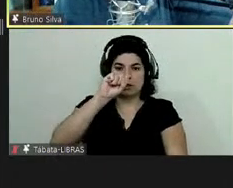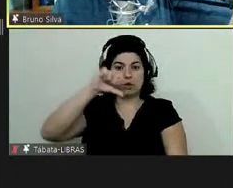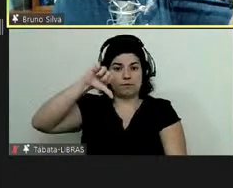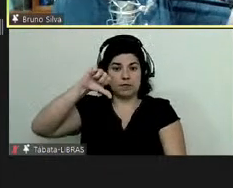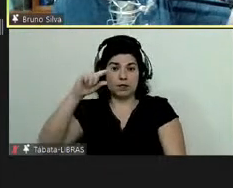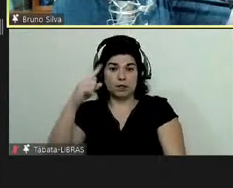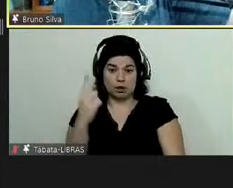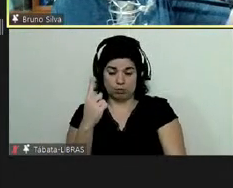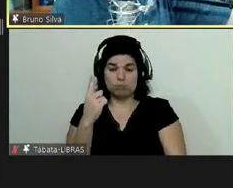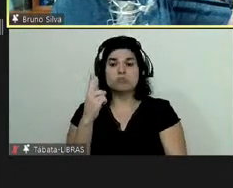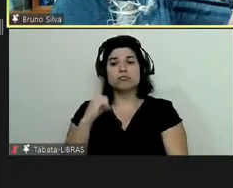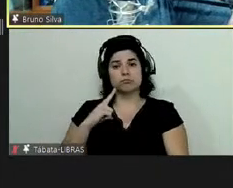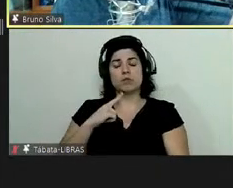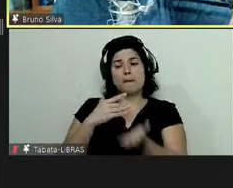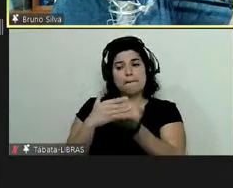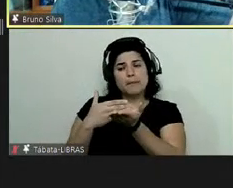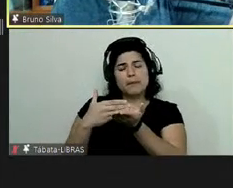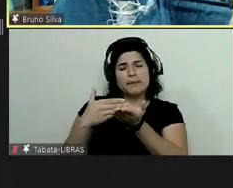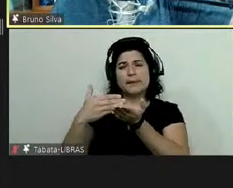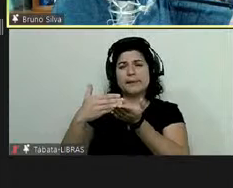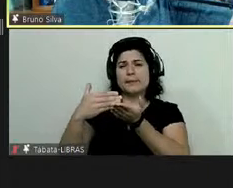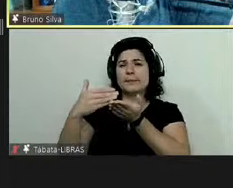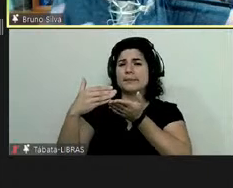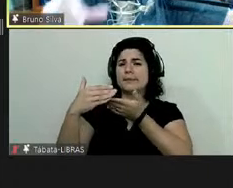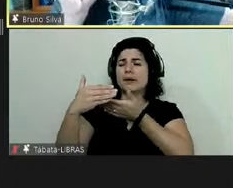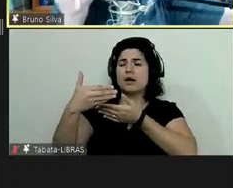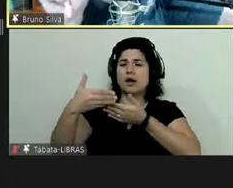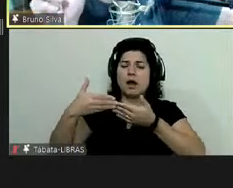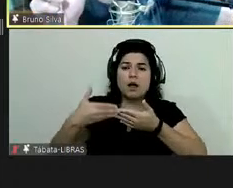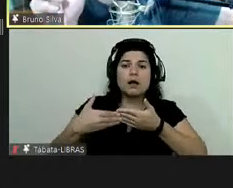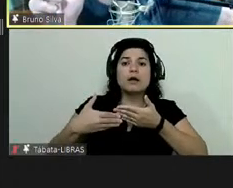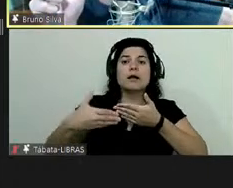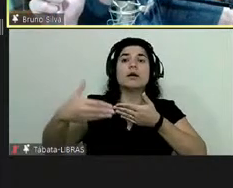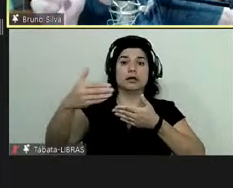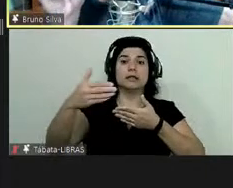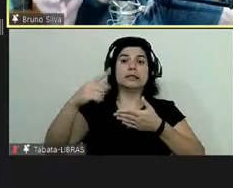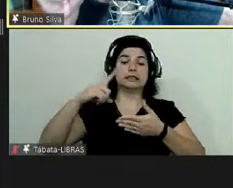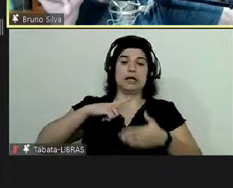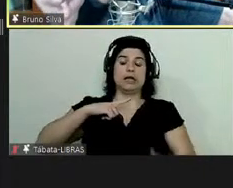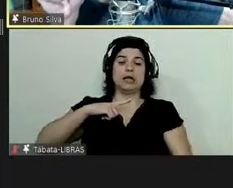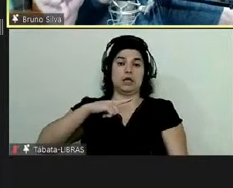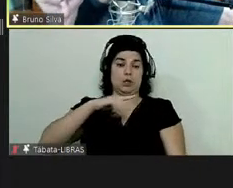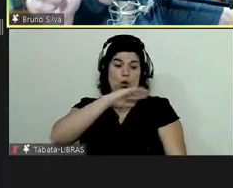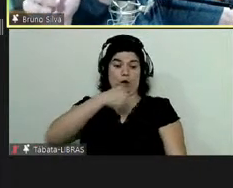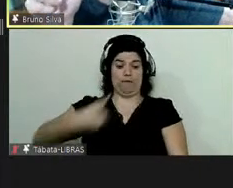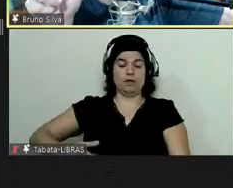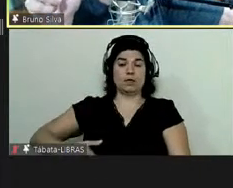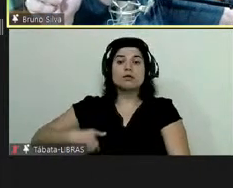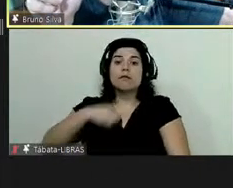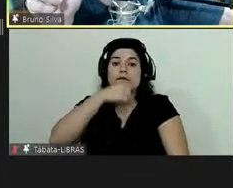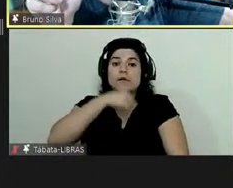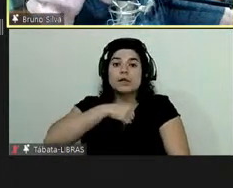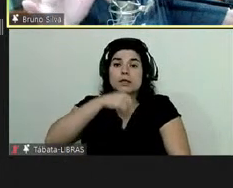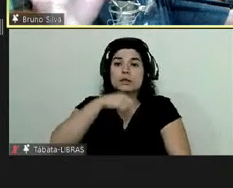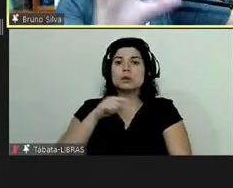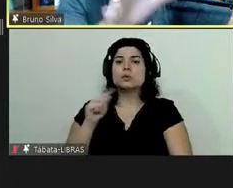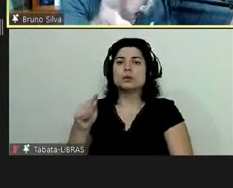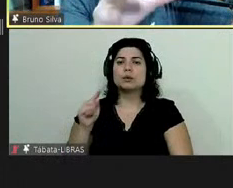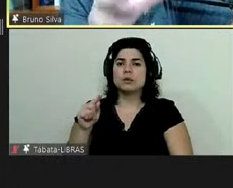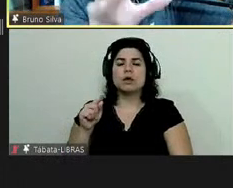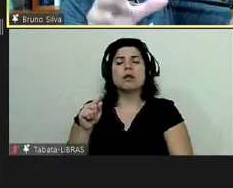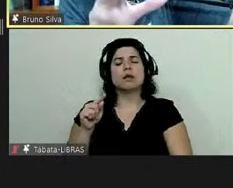o restabelecimento do federalismo que vai durar no chamado período da República Velha e vai durar nesse período da República Velha